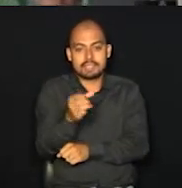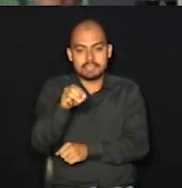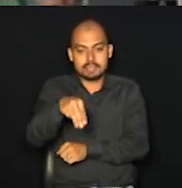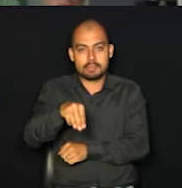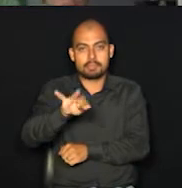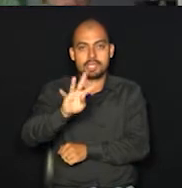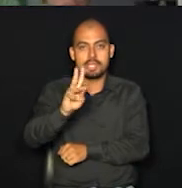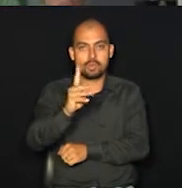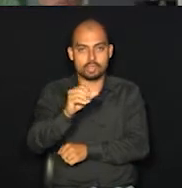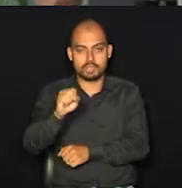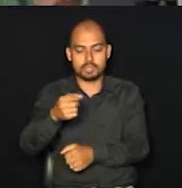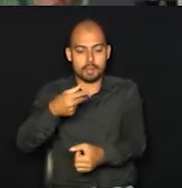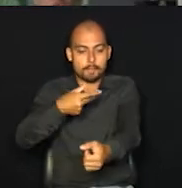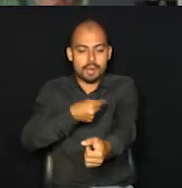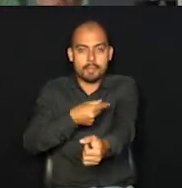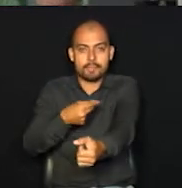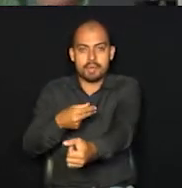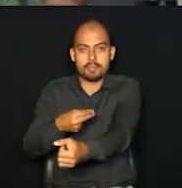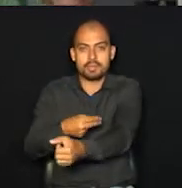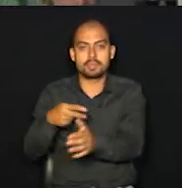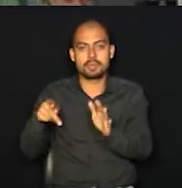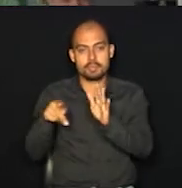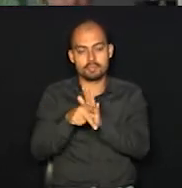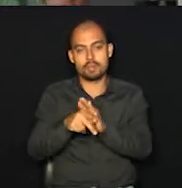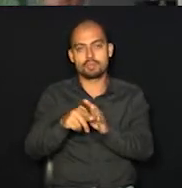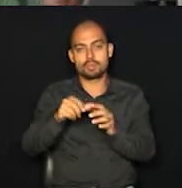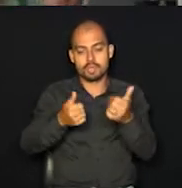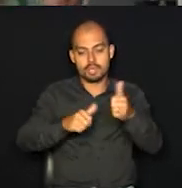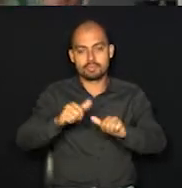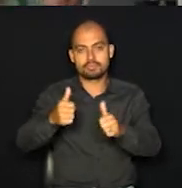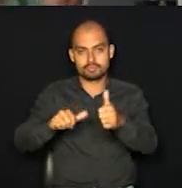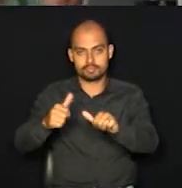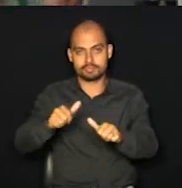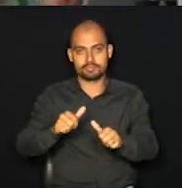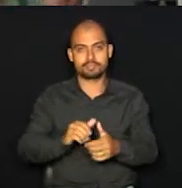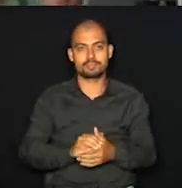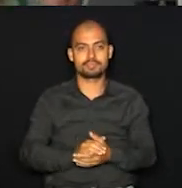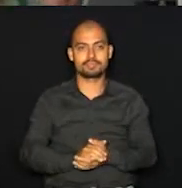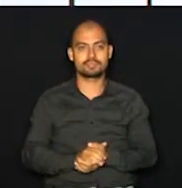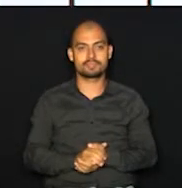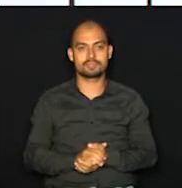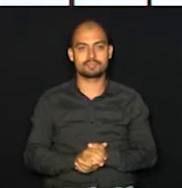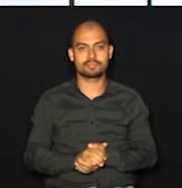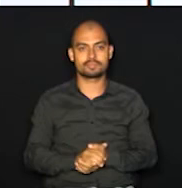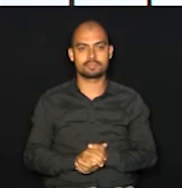desta vacina do Butantan e do laboratório Sinovac.